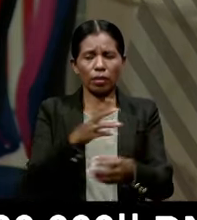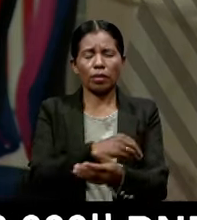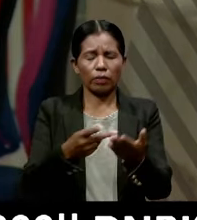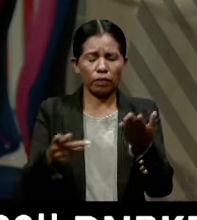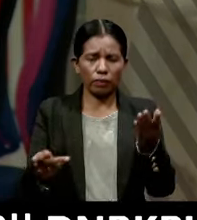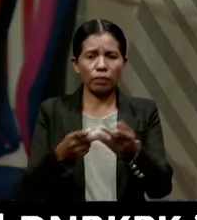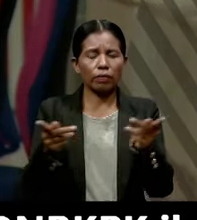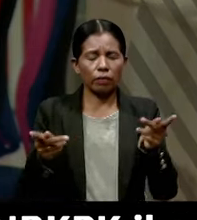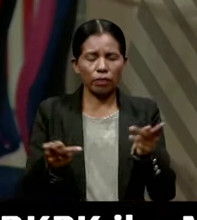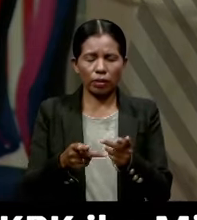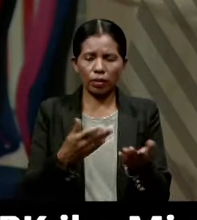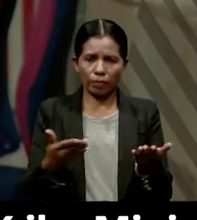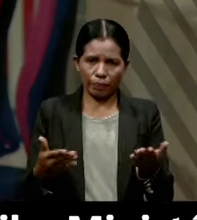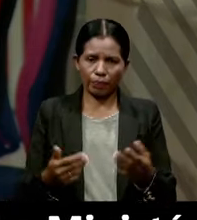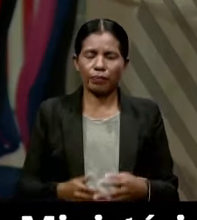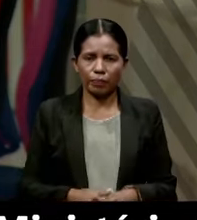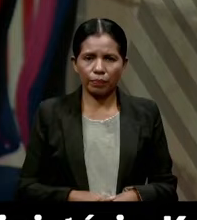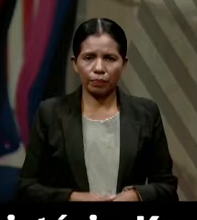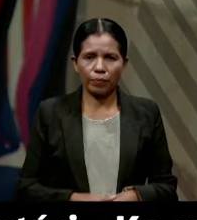sira.